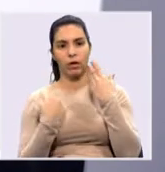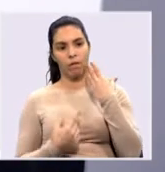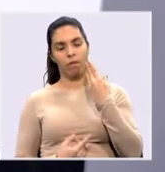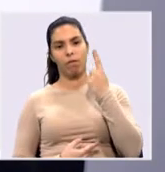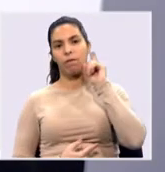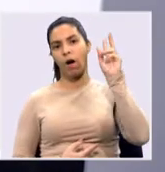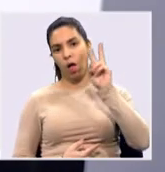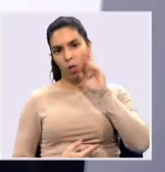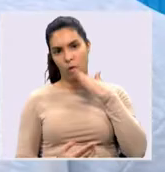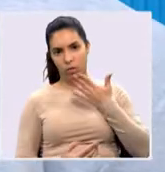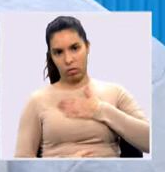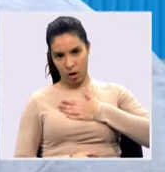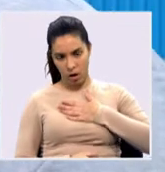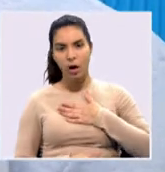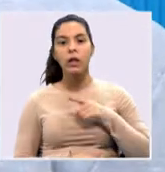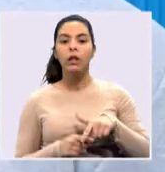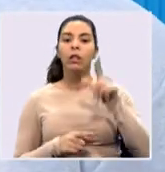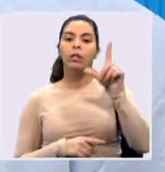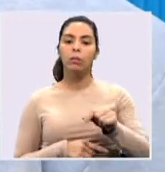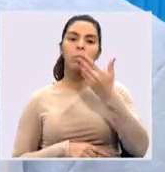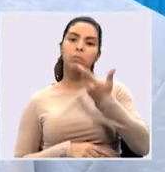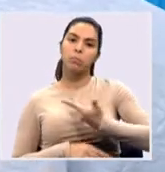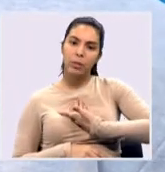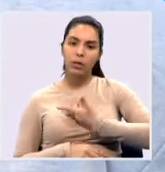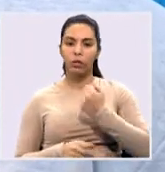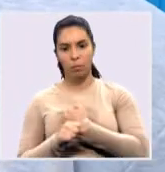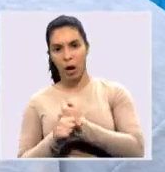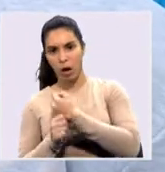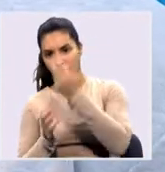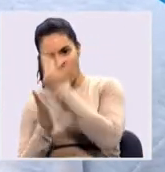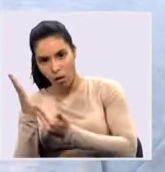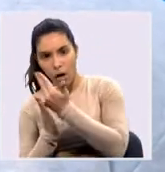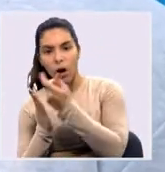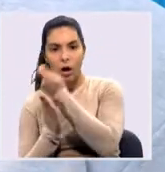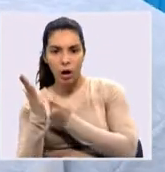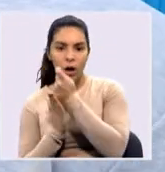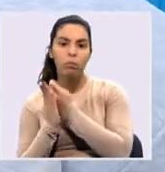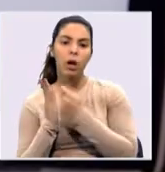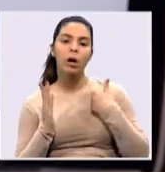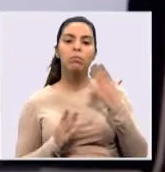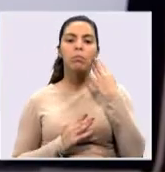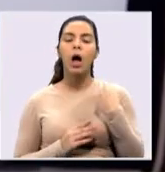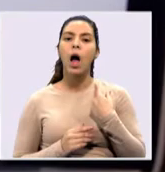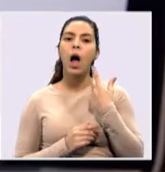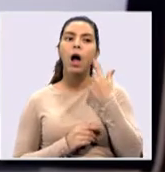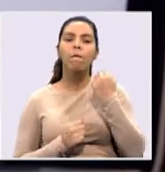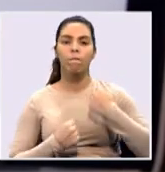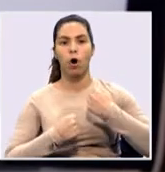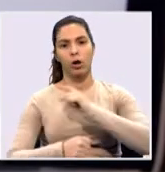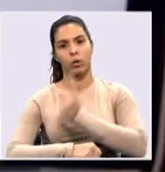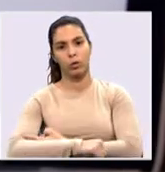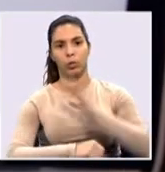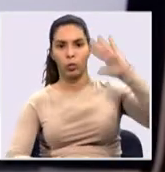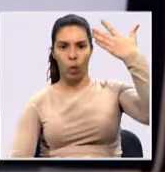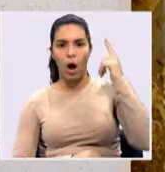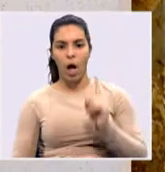trabalho reconhecido. A rede social, até para angariar clientes e ter encomendas, tem um papel muito importante. Mas eu continuo a ser apologista,